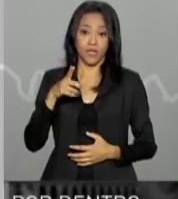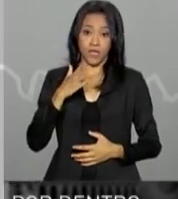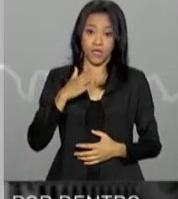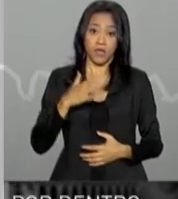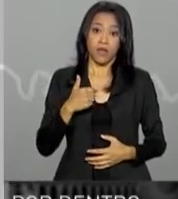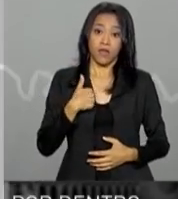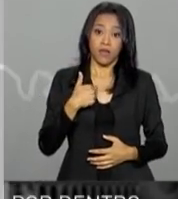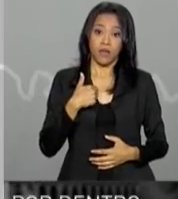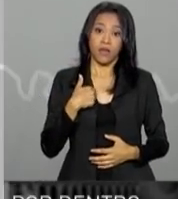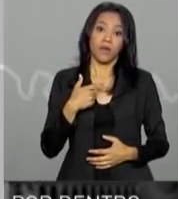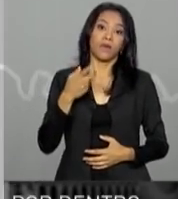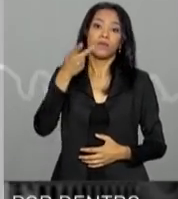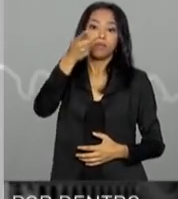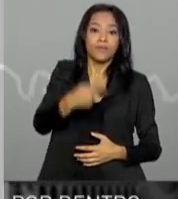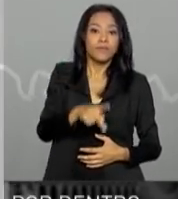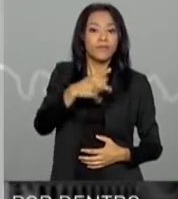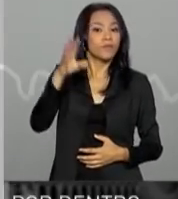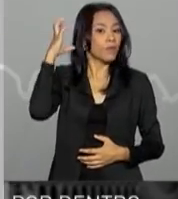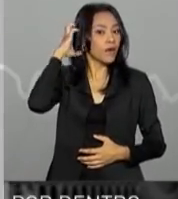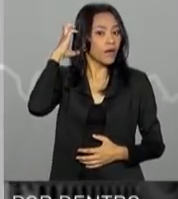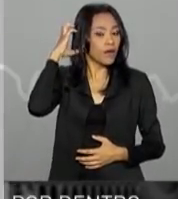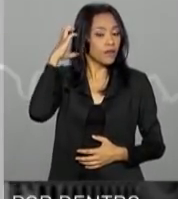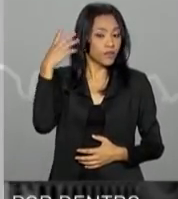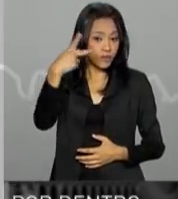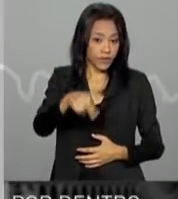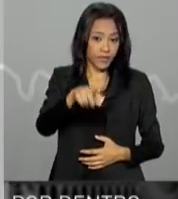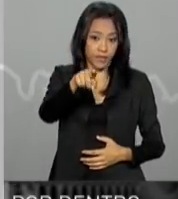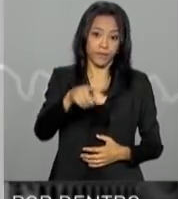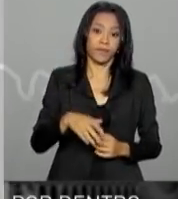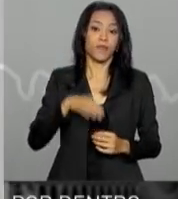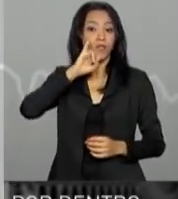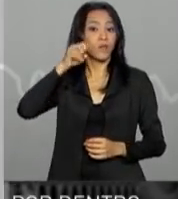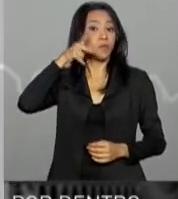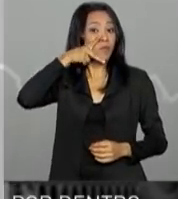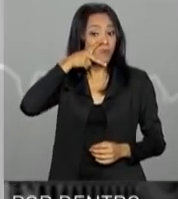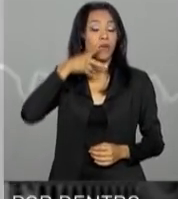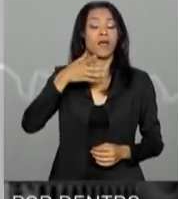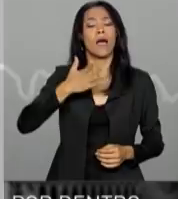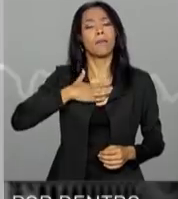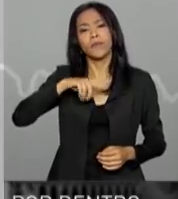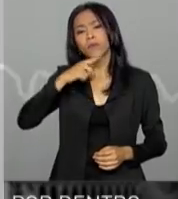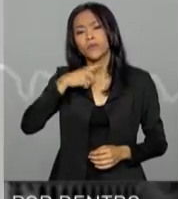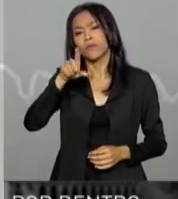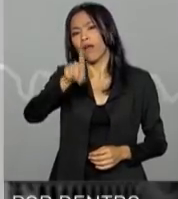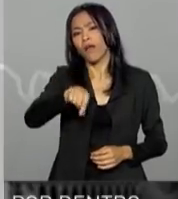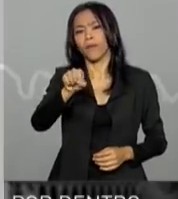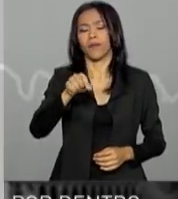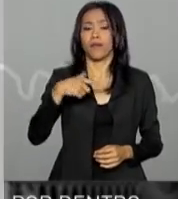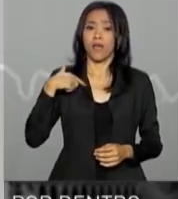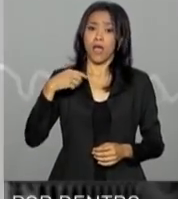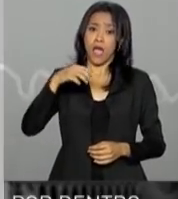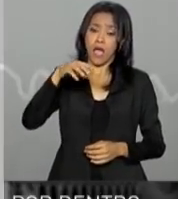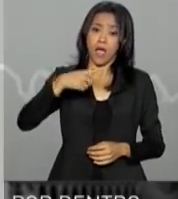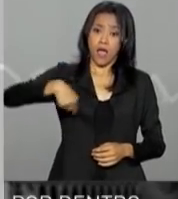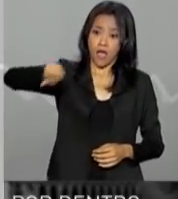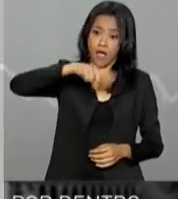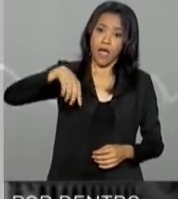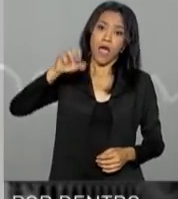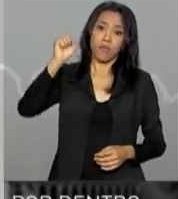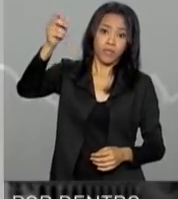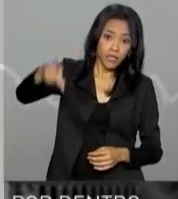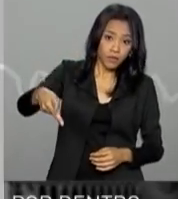isi tonet da mangabeira fm joão pessoa na paraíba ea minha dúvida é as aposentadorias de quem já está